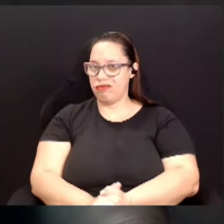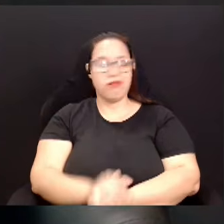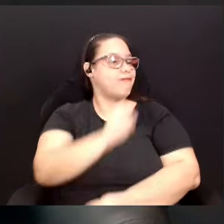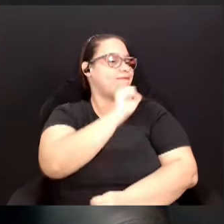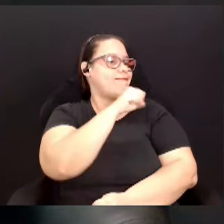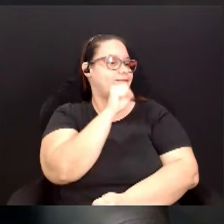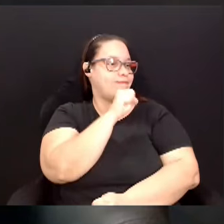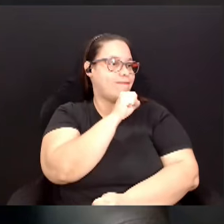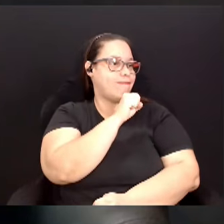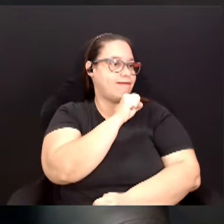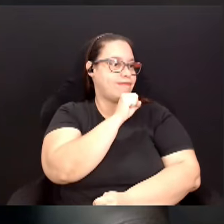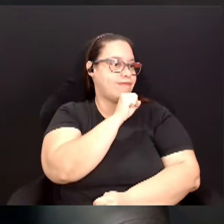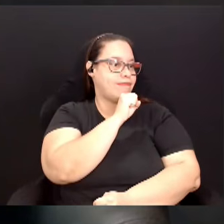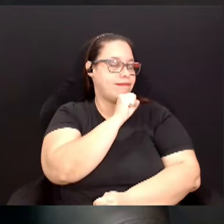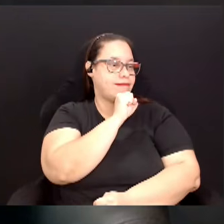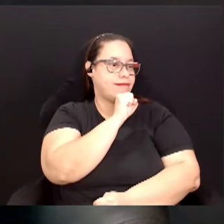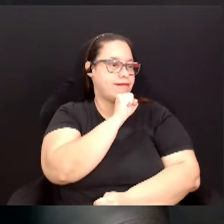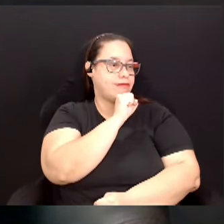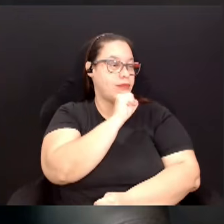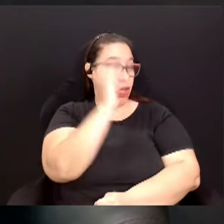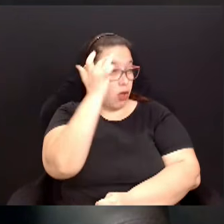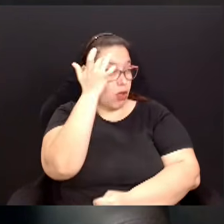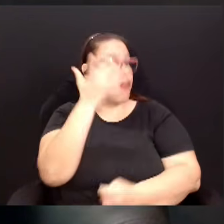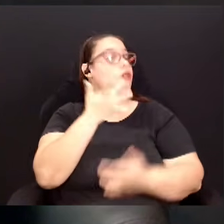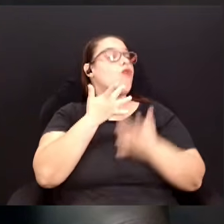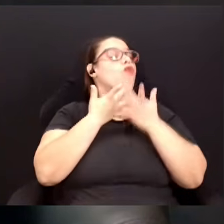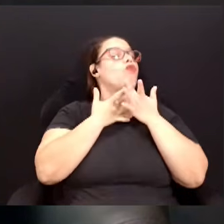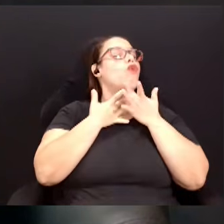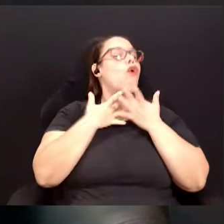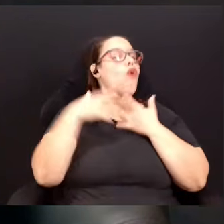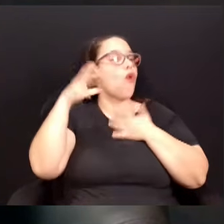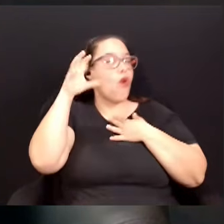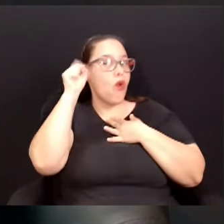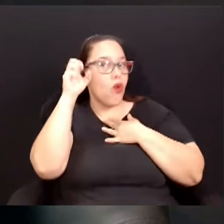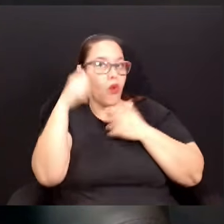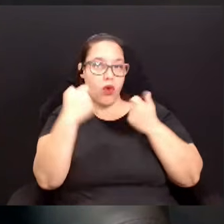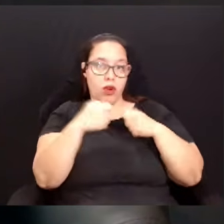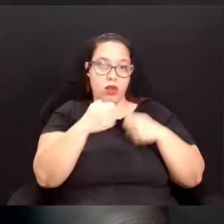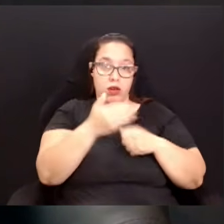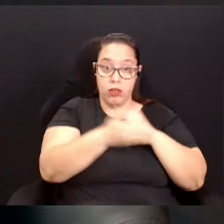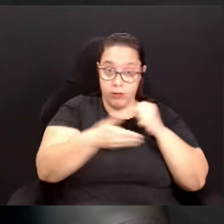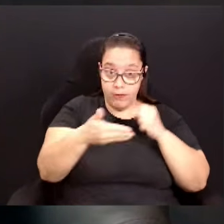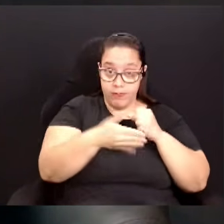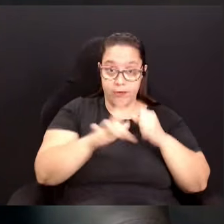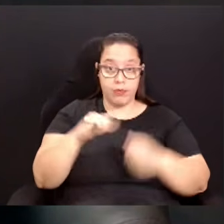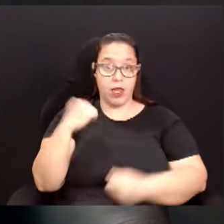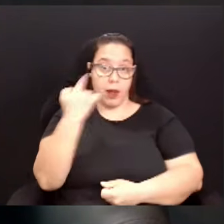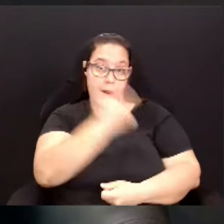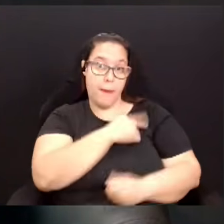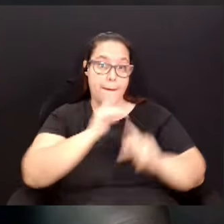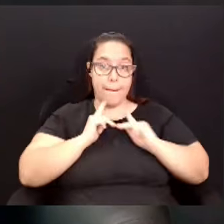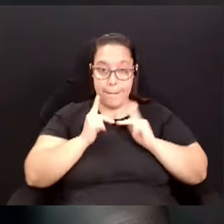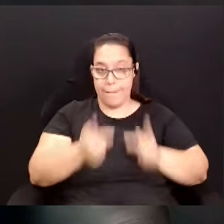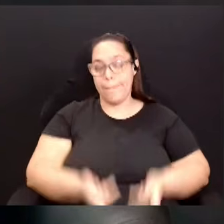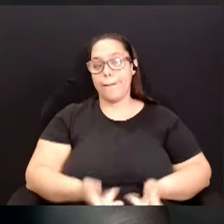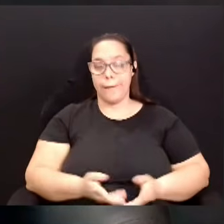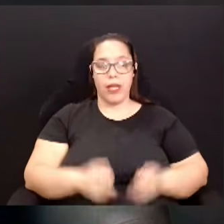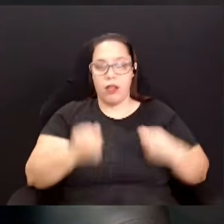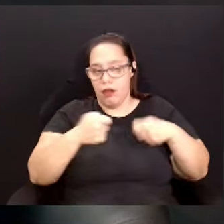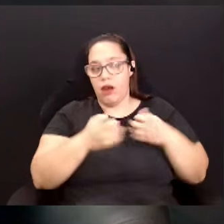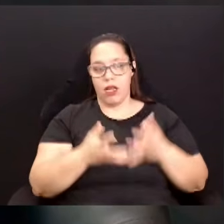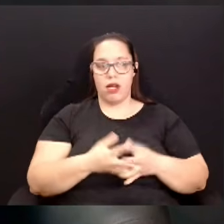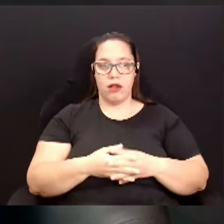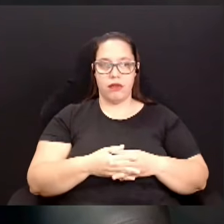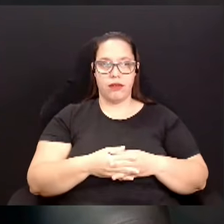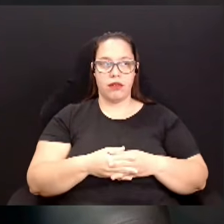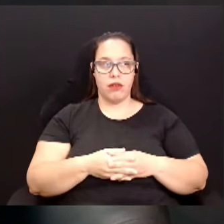Acho que a vontade de ser ouvido é uma necessidade básica de todo ser humano, todos nós precisamos. E quando a gente convive,